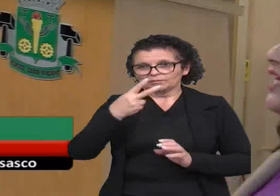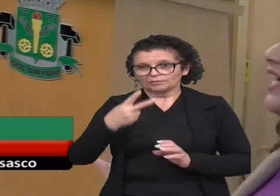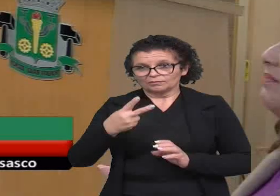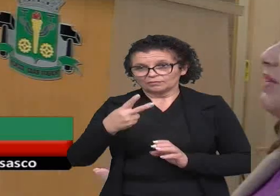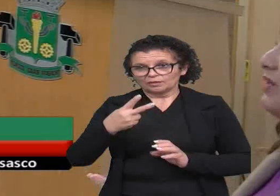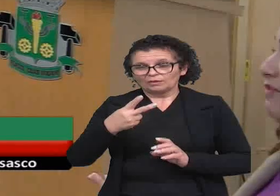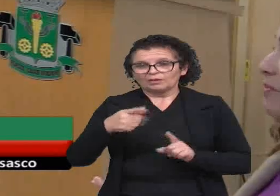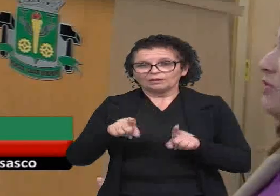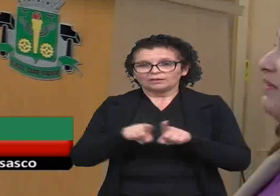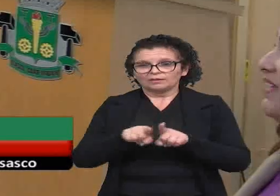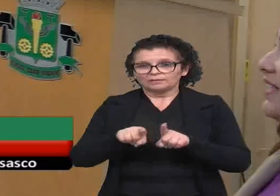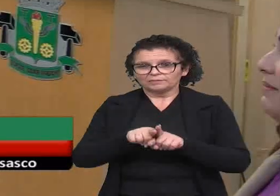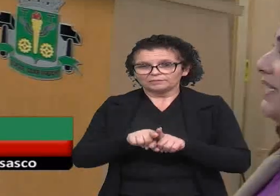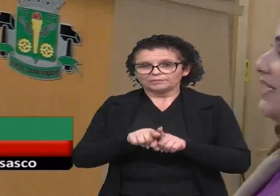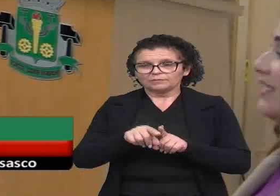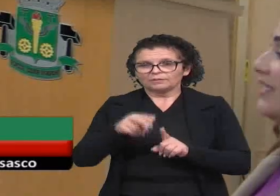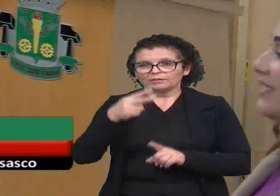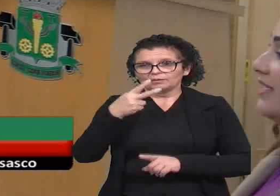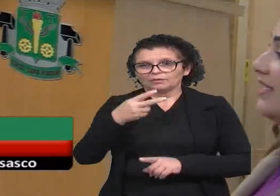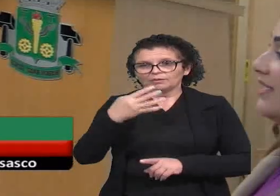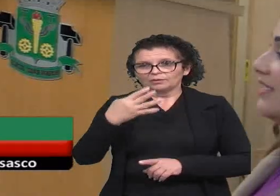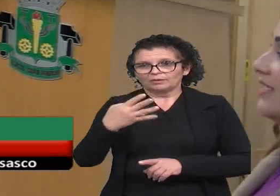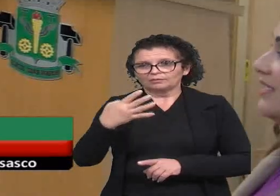202 de 2023 e